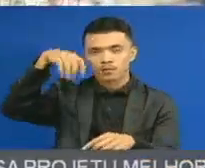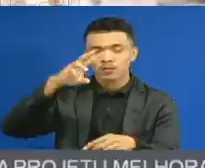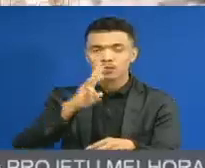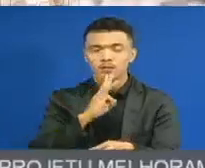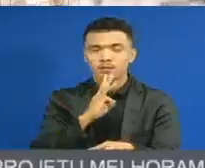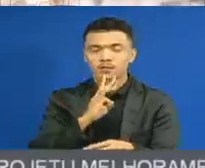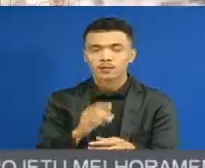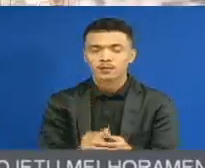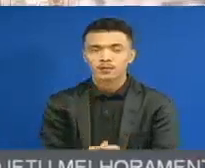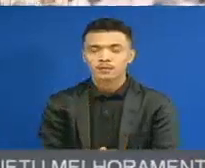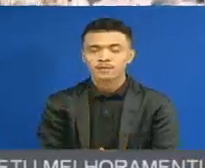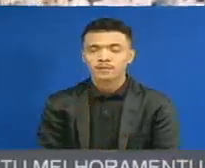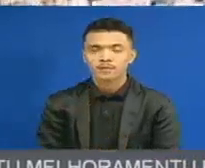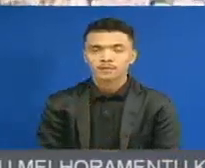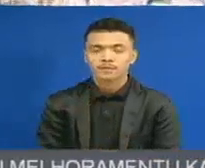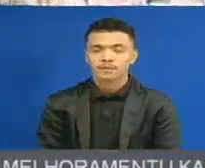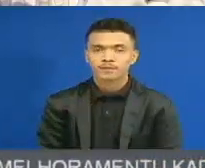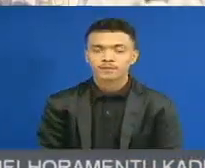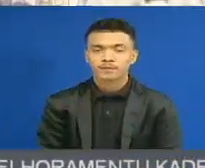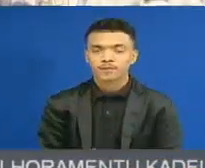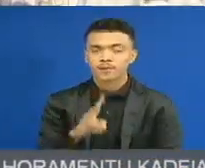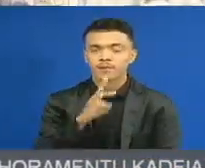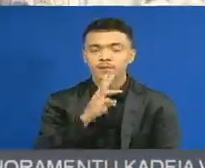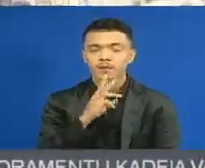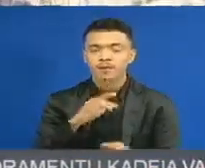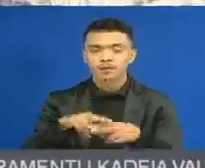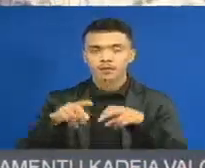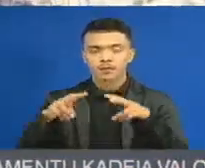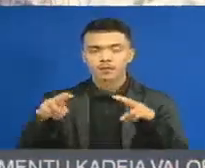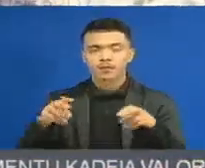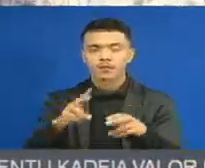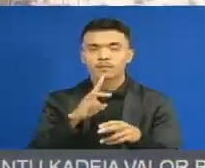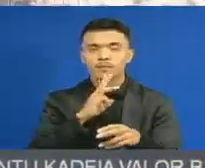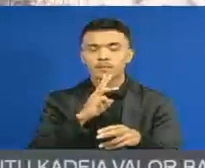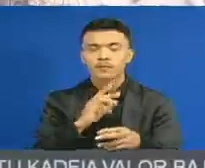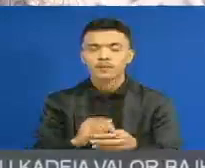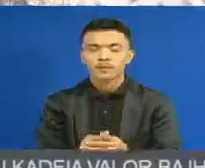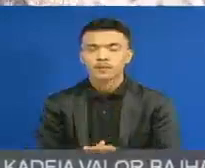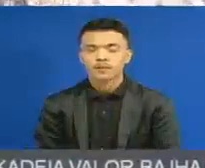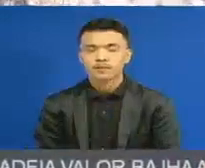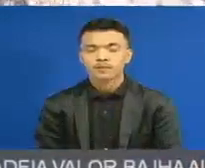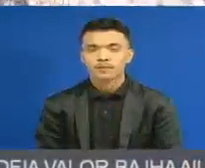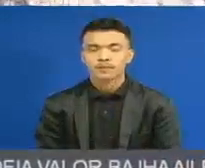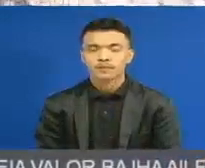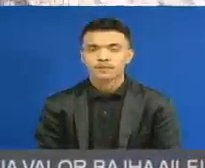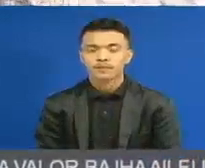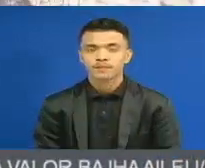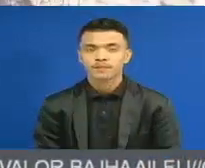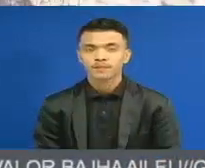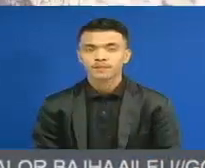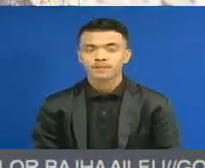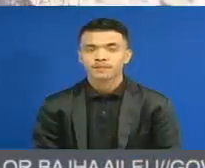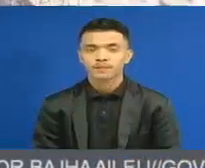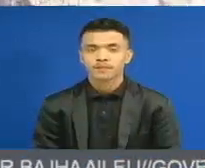posso dizer, mas a minha bebê, né, que é ida bem mer, que é ida mais mer, né, a